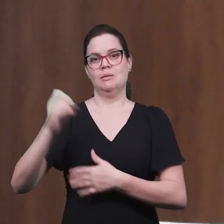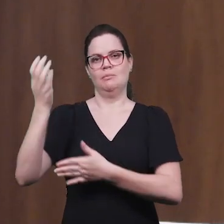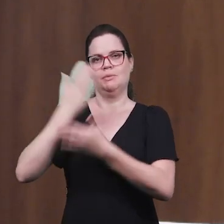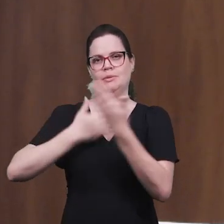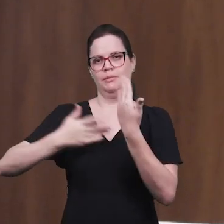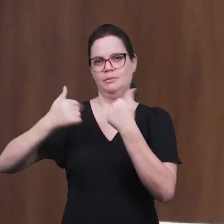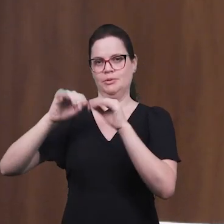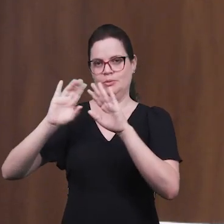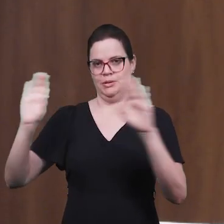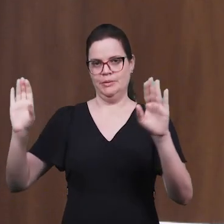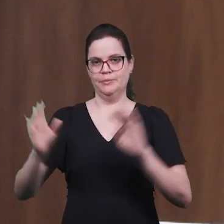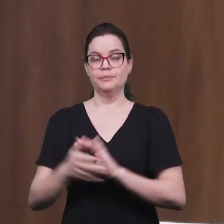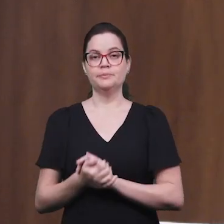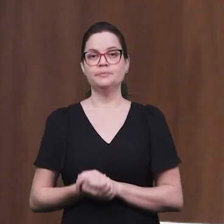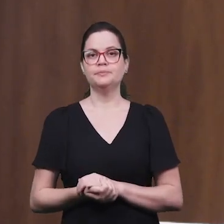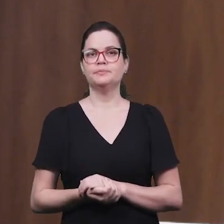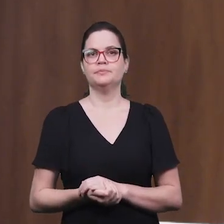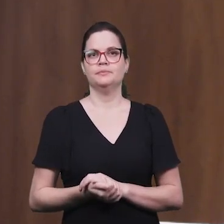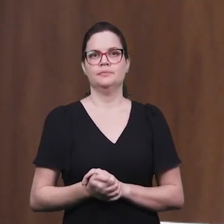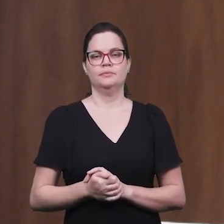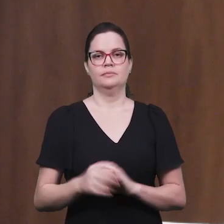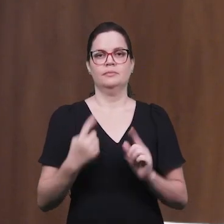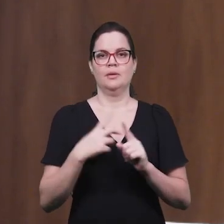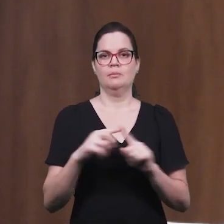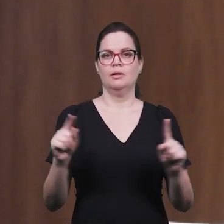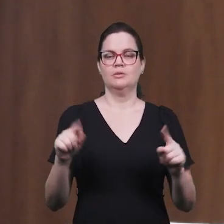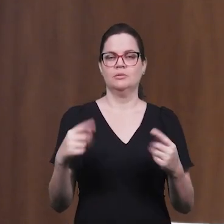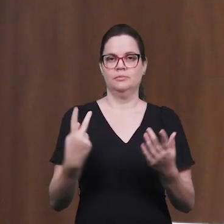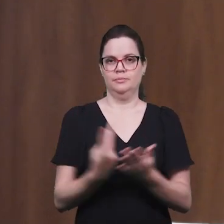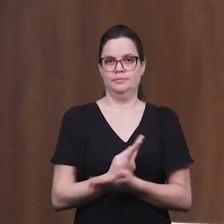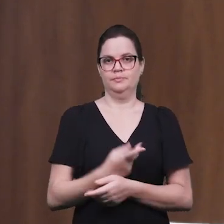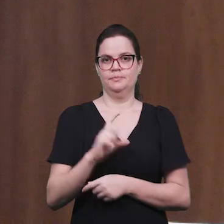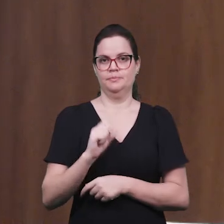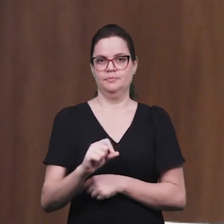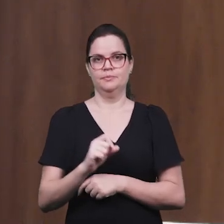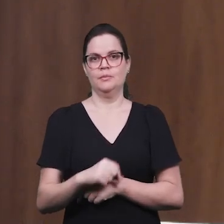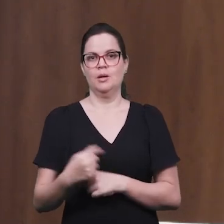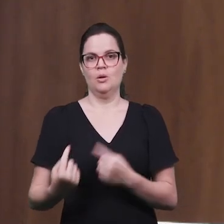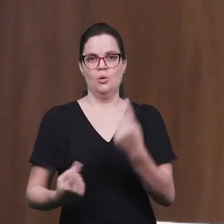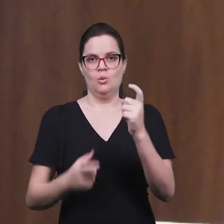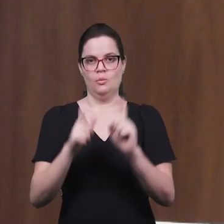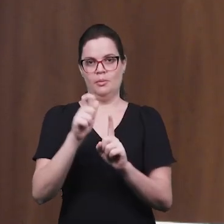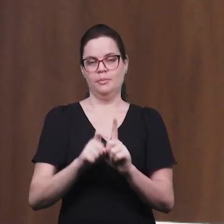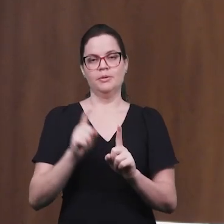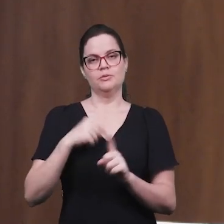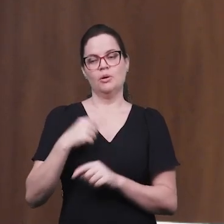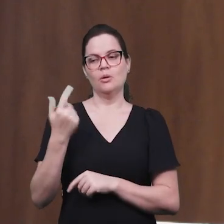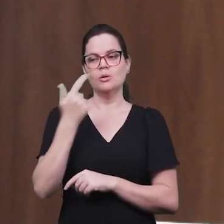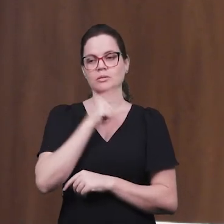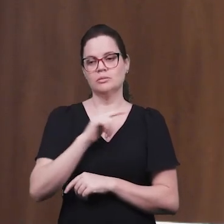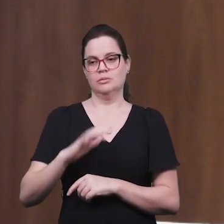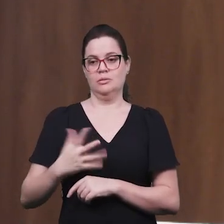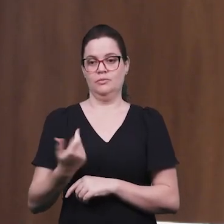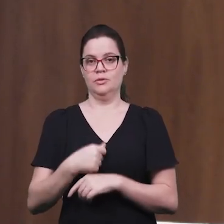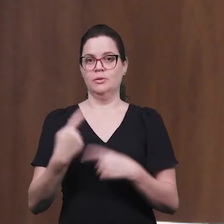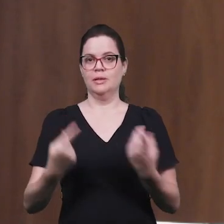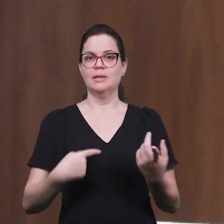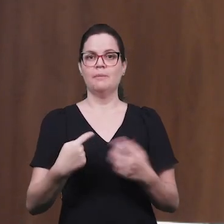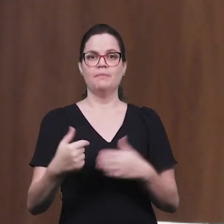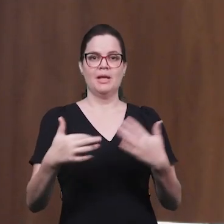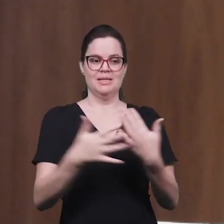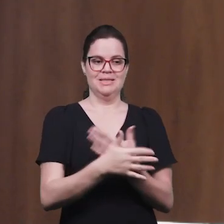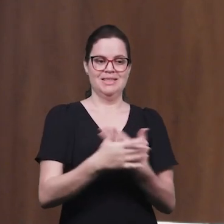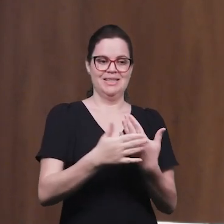eterno. Mas, naqueles dias, o necessitado foi alcançado. Então nós podemos dizer que tirar o homem